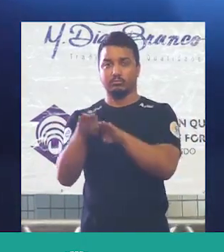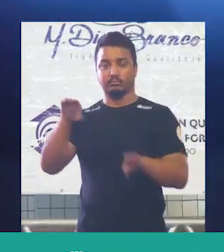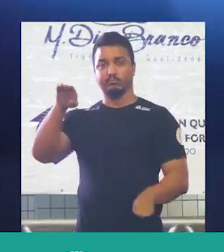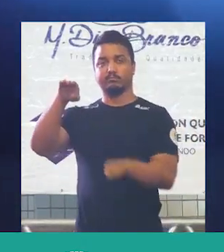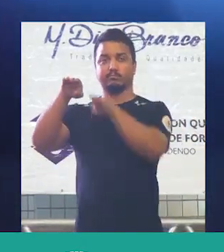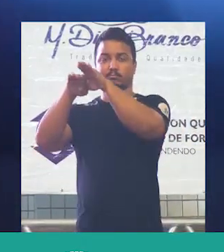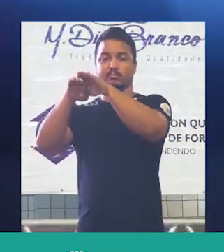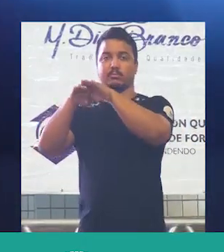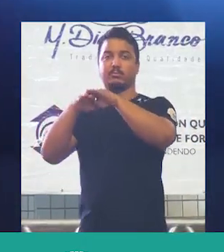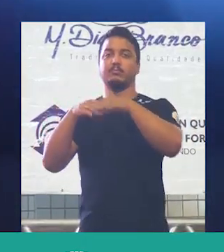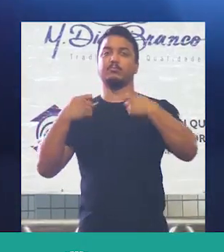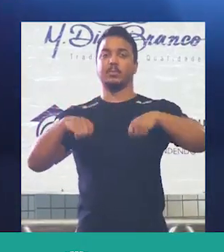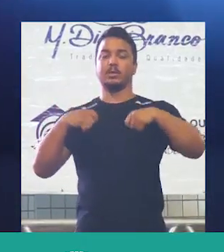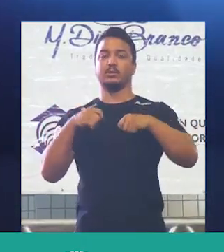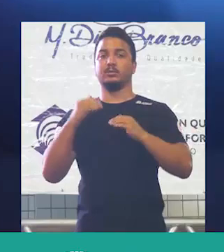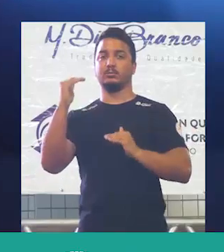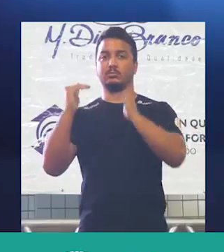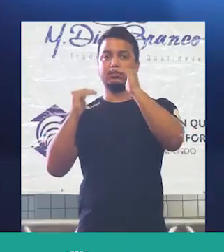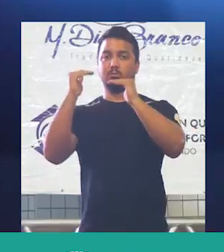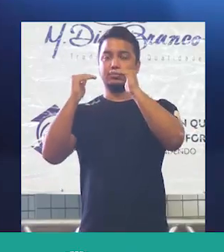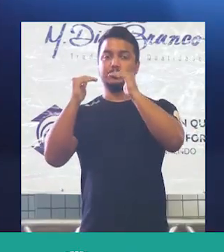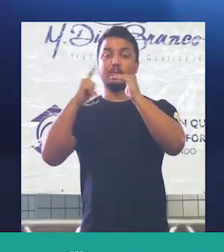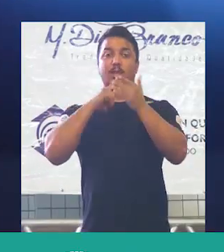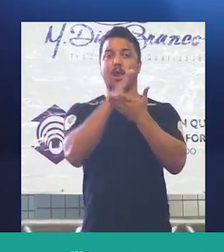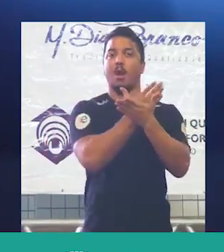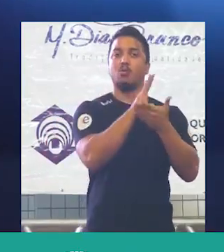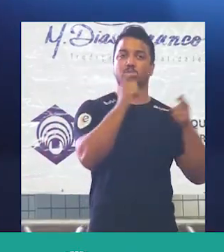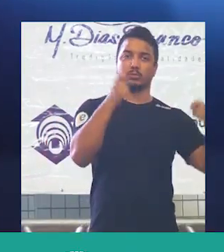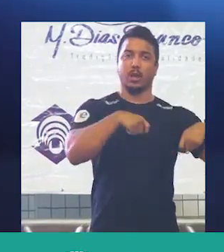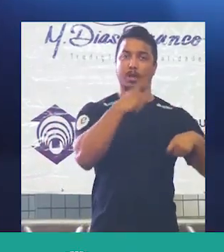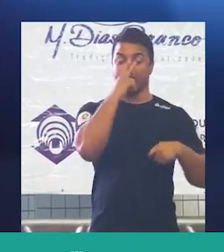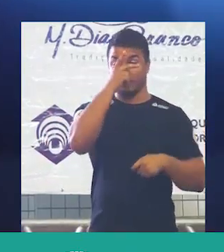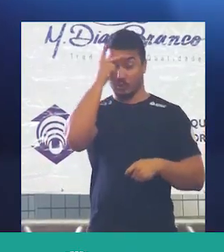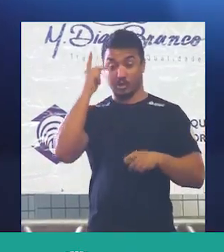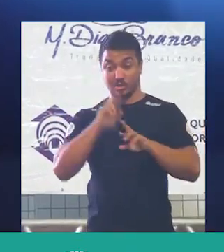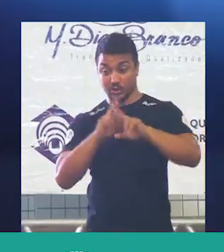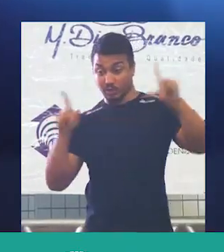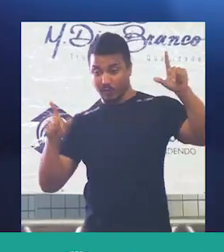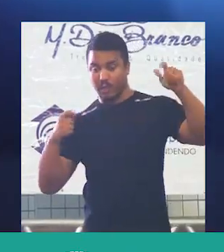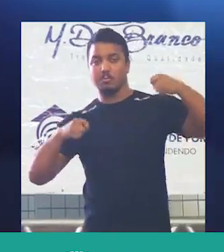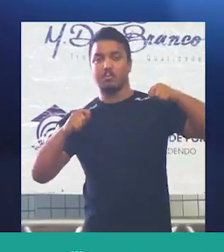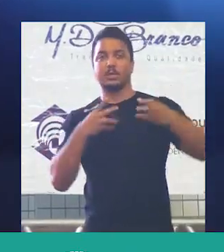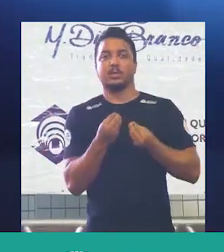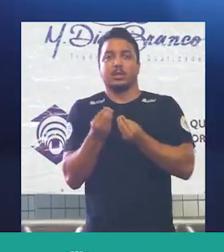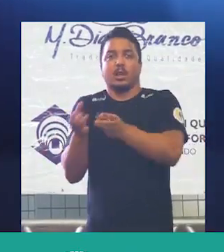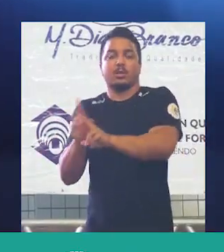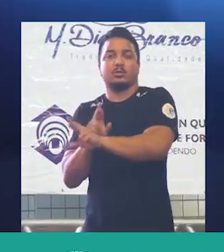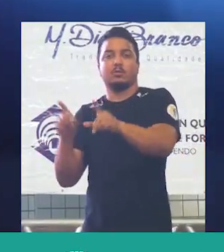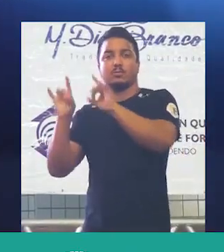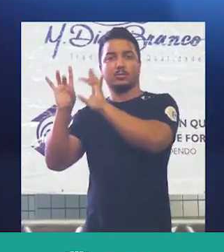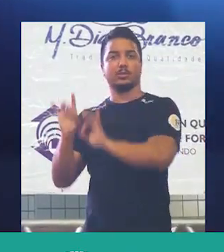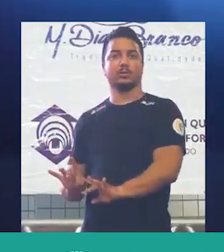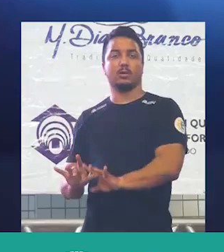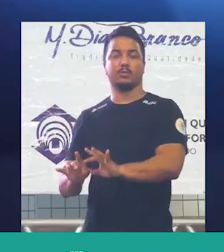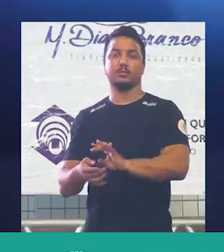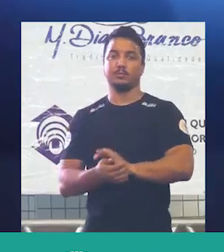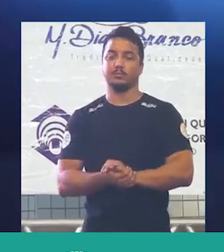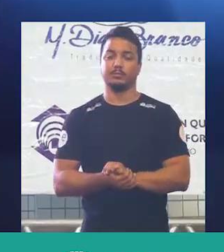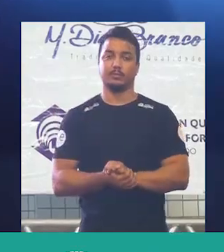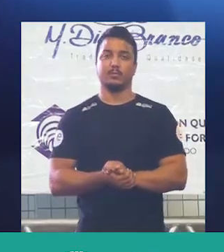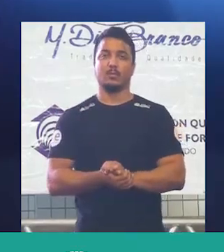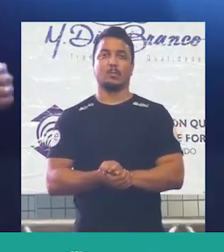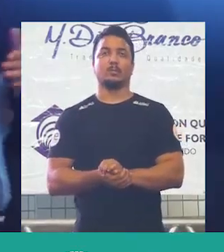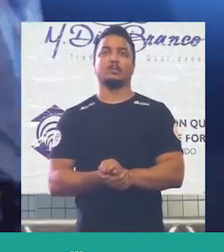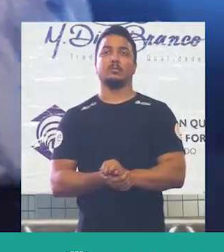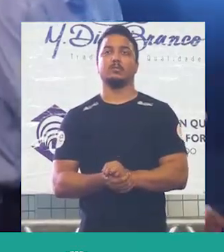desigualdade. Então, em alguns casos eu tenho que tratar desigualmente para dar as mesmas condições.